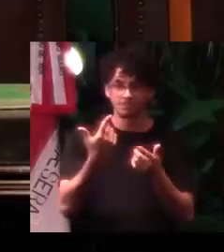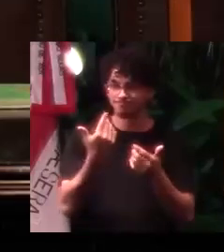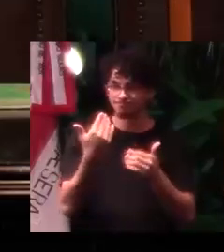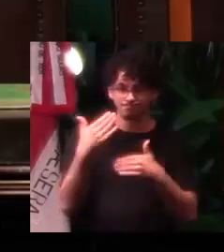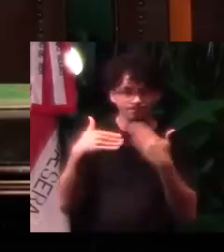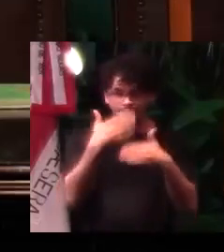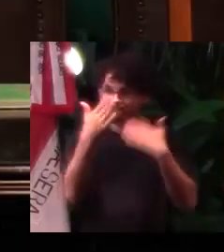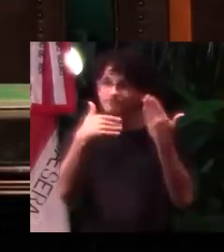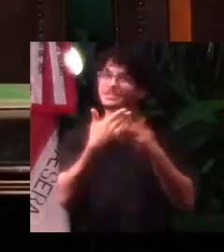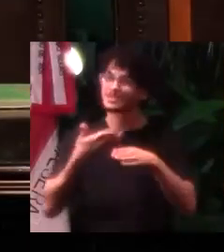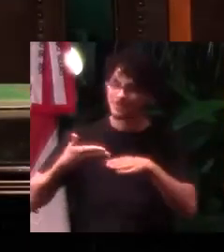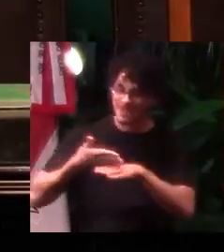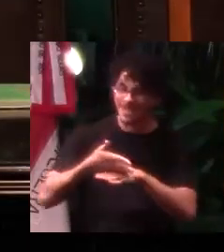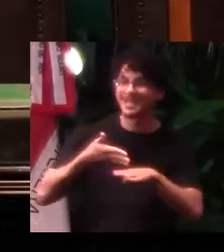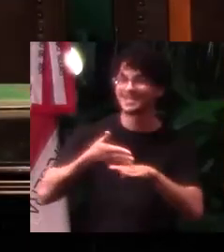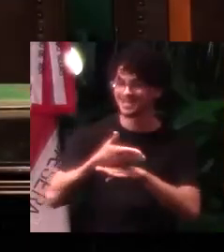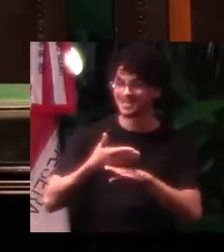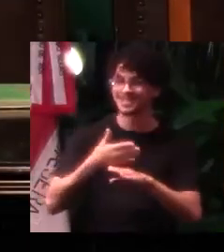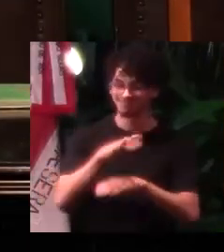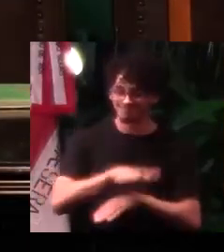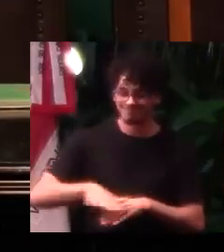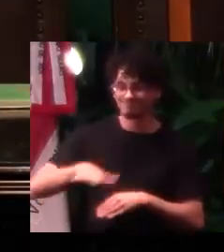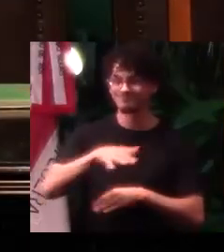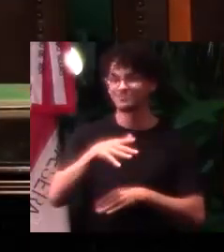os tribunais, a palavra